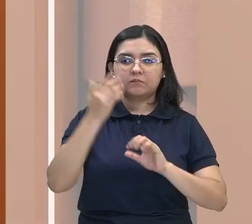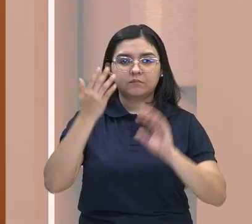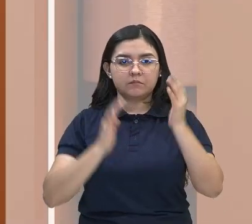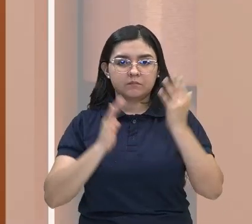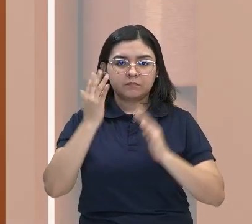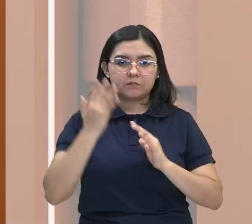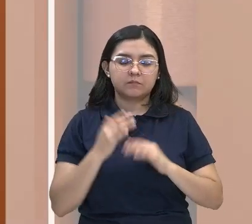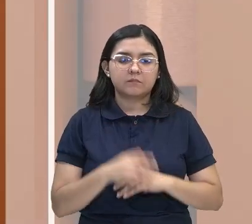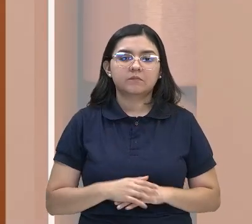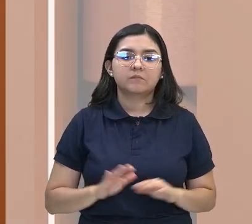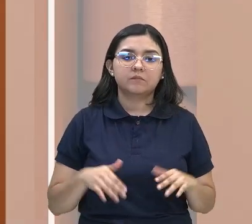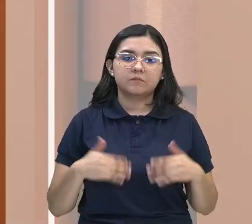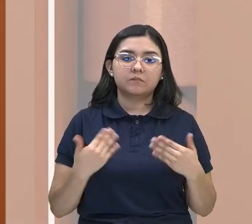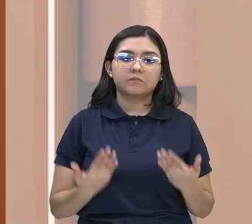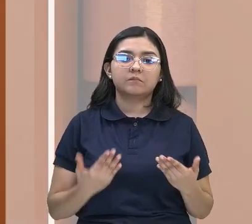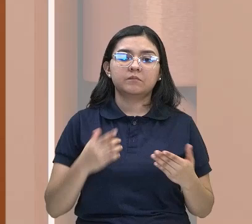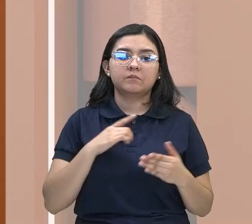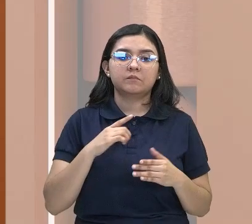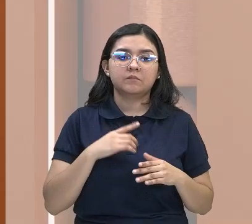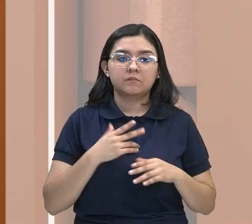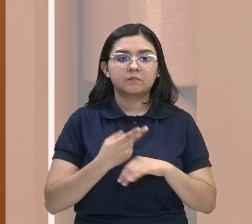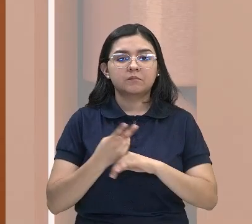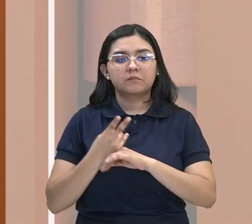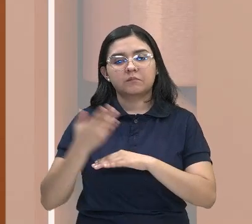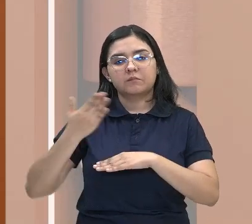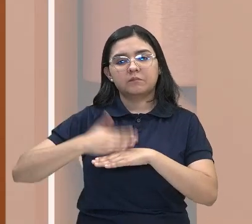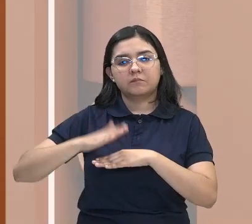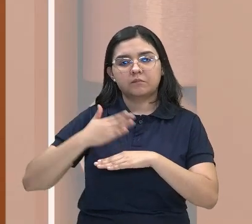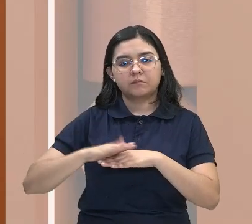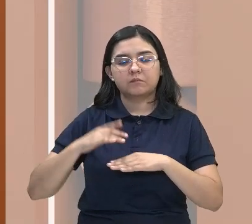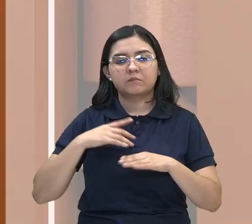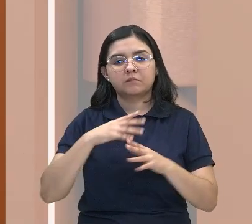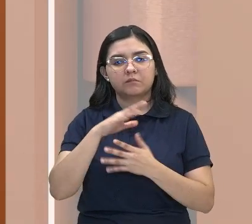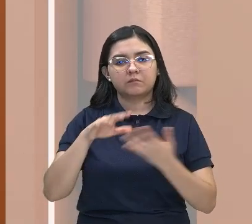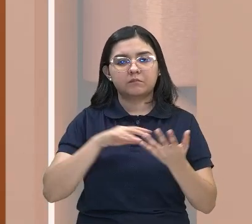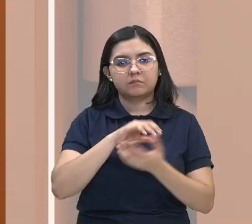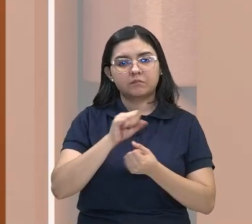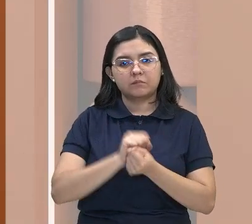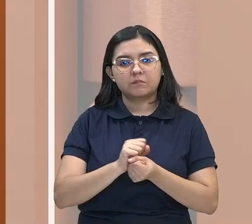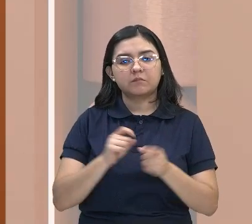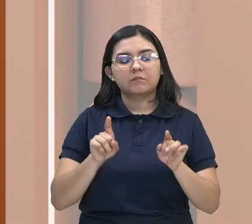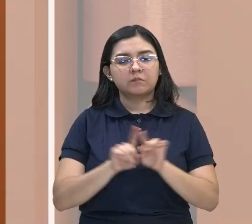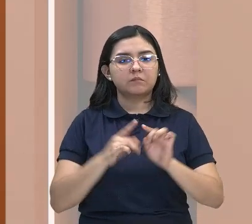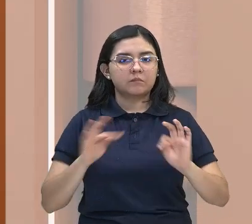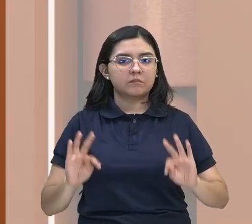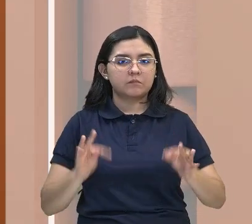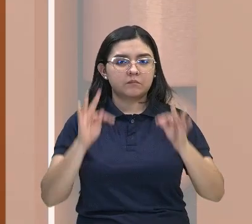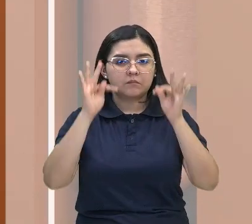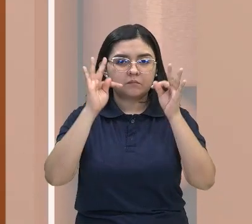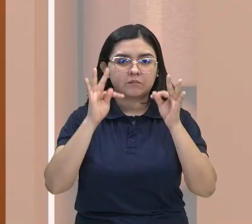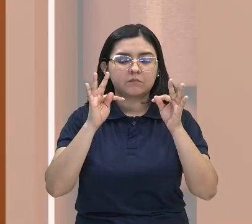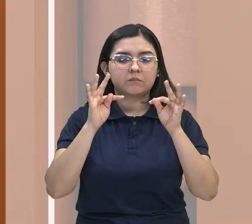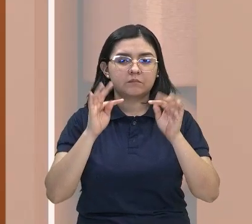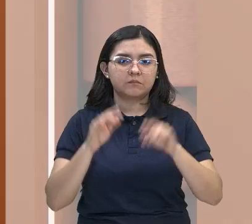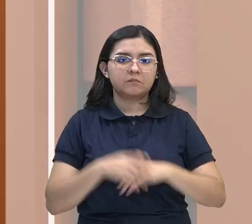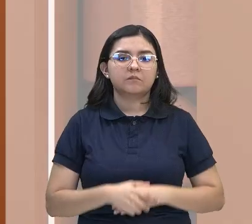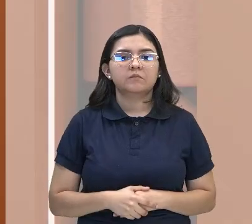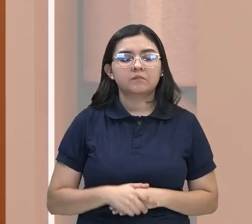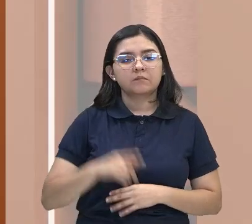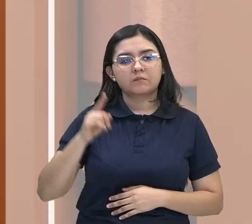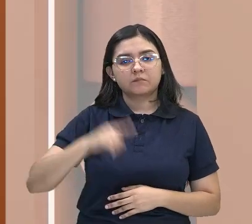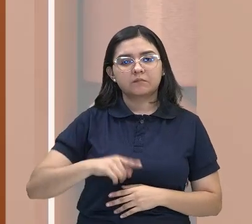climáticas. No entanto, a busca por práticas sustentáveis e tecnologias mais limpas tem